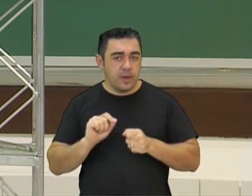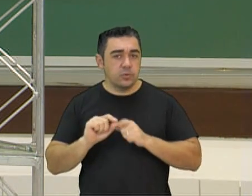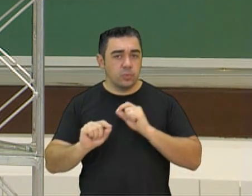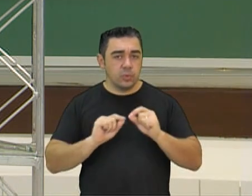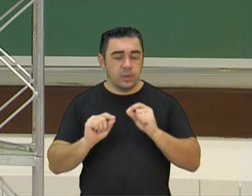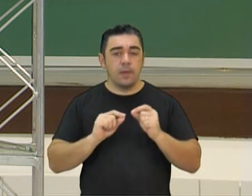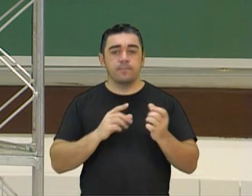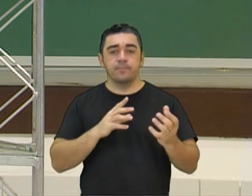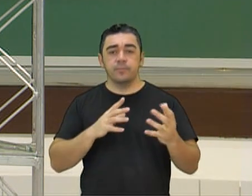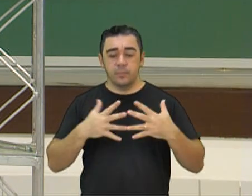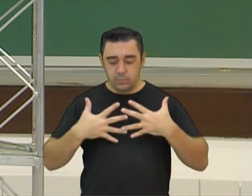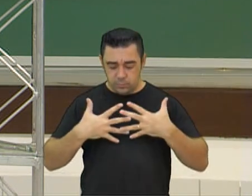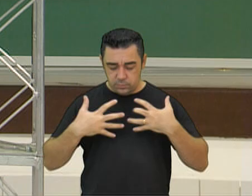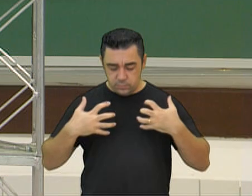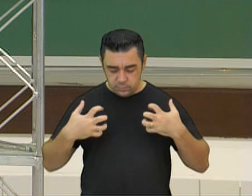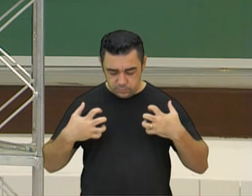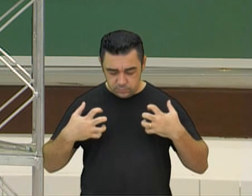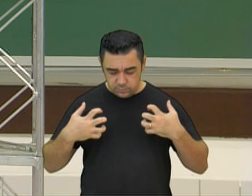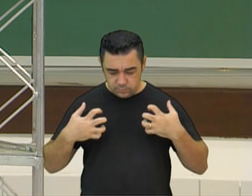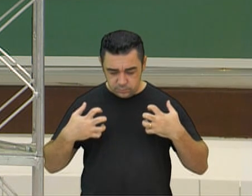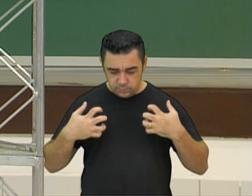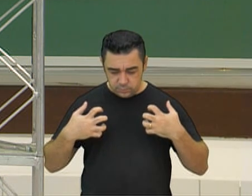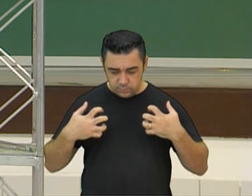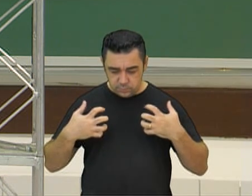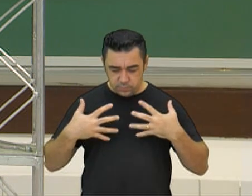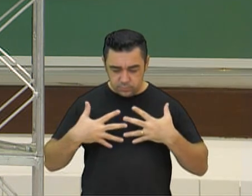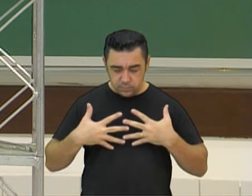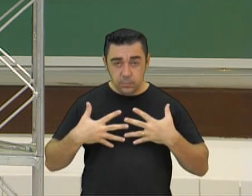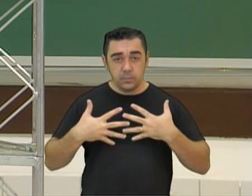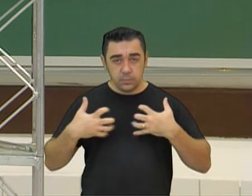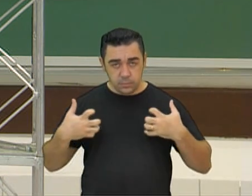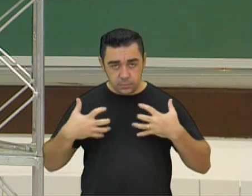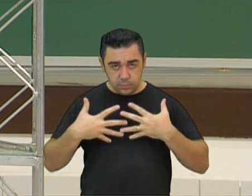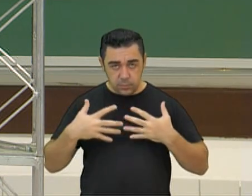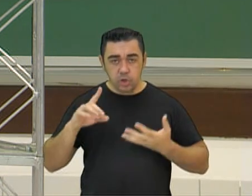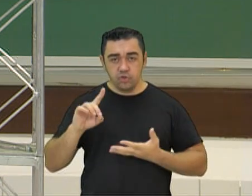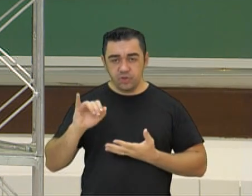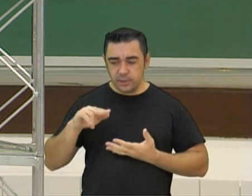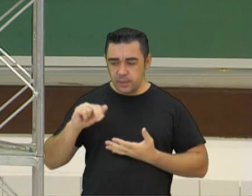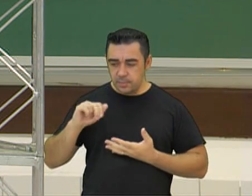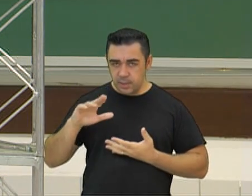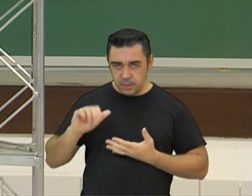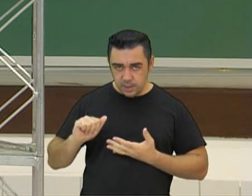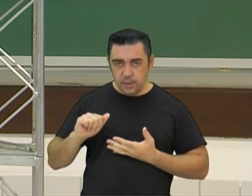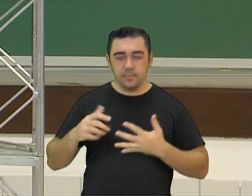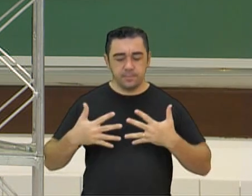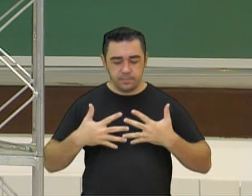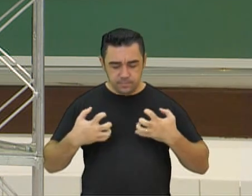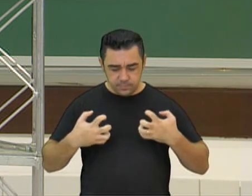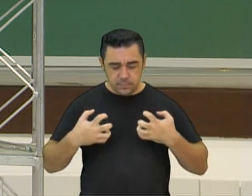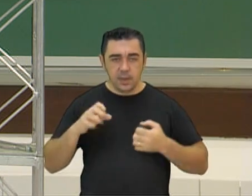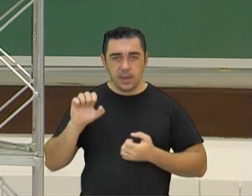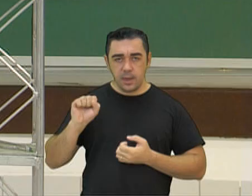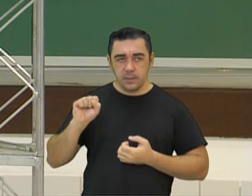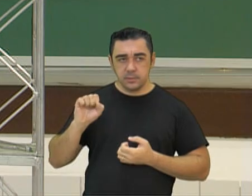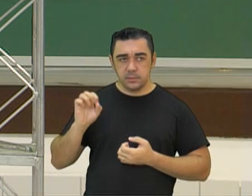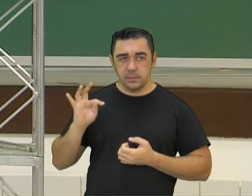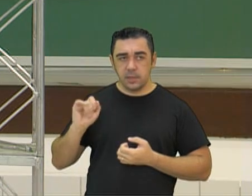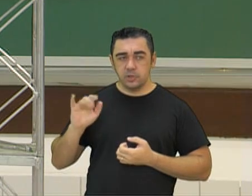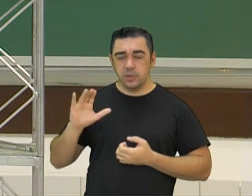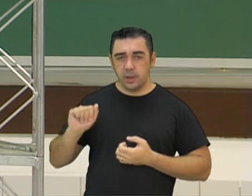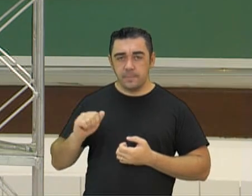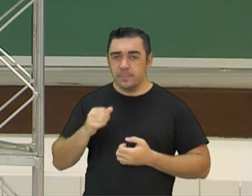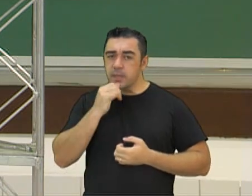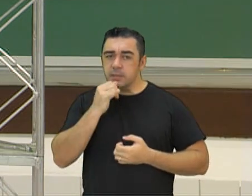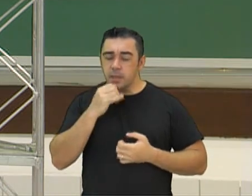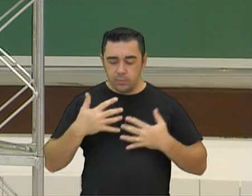dinâmica e a contração estática. De uma maneira simples, contração dinâmica é quando você usa a articulação